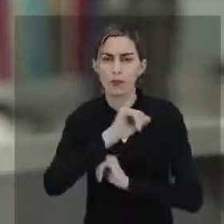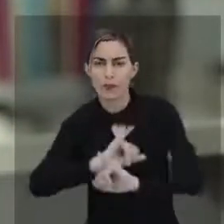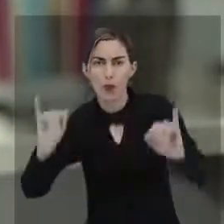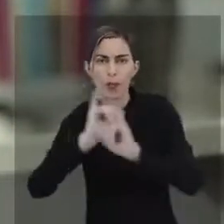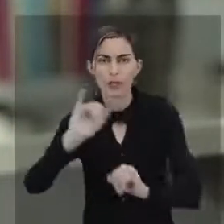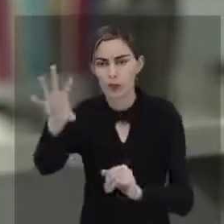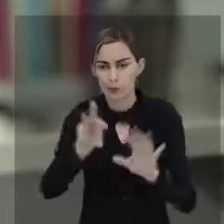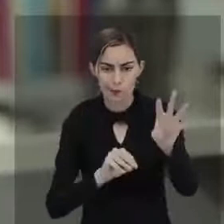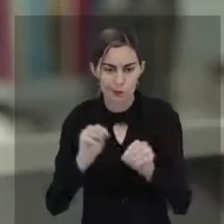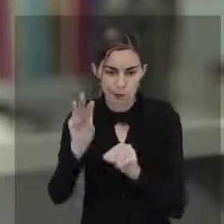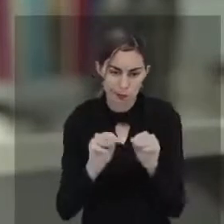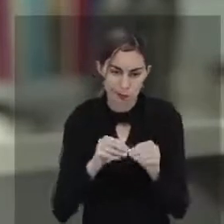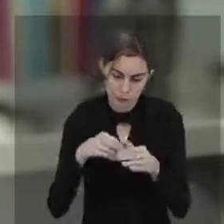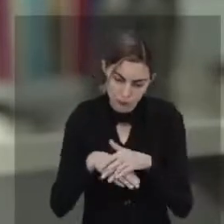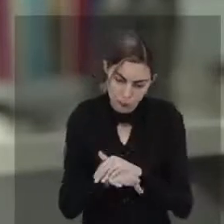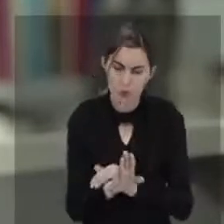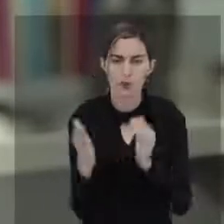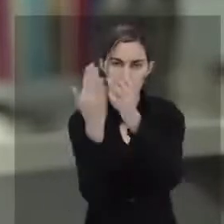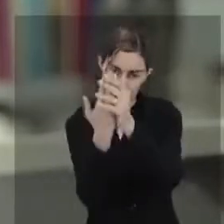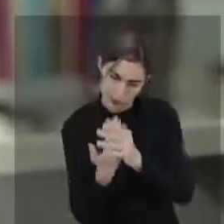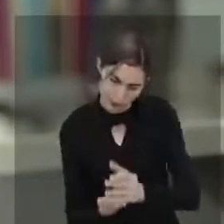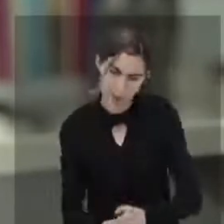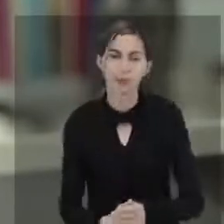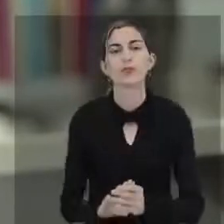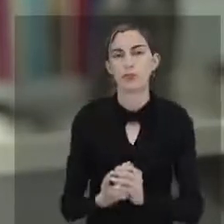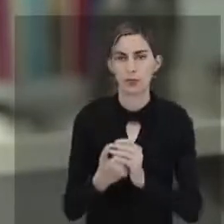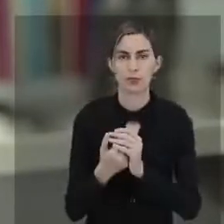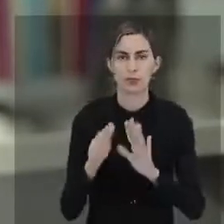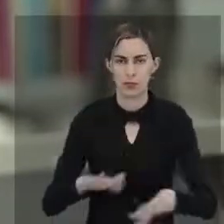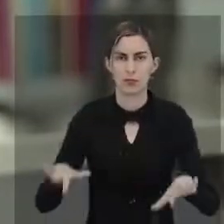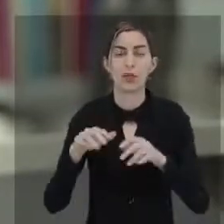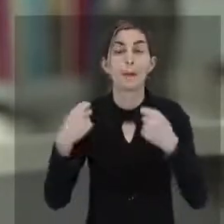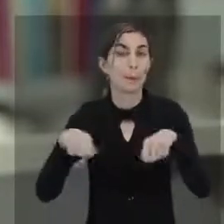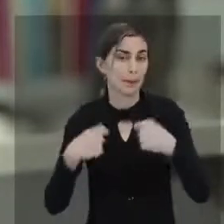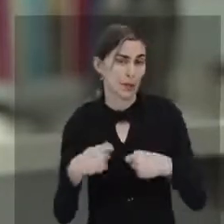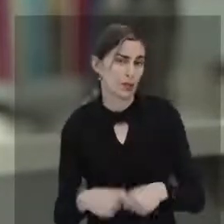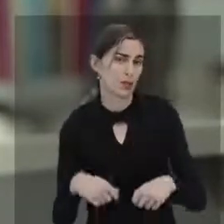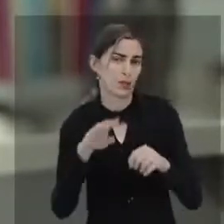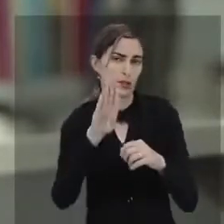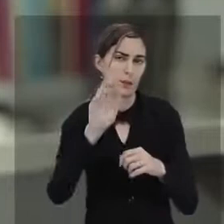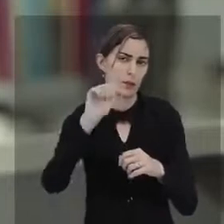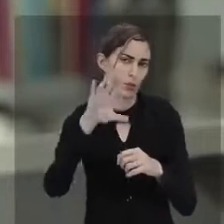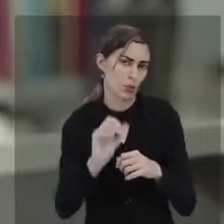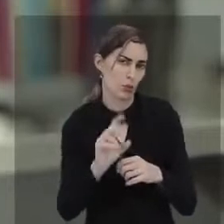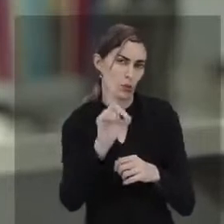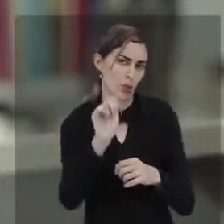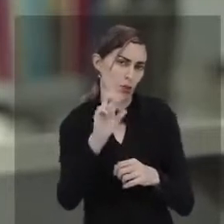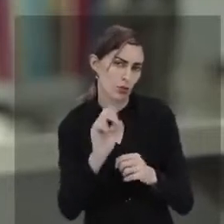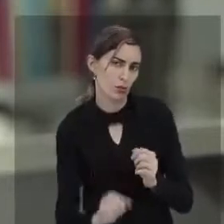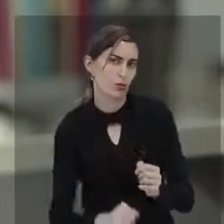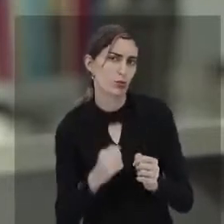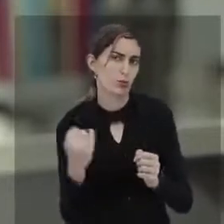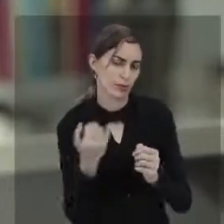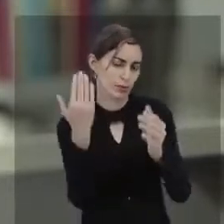informações da sua aplicação no banco de dados. Mas, no geral, quando você precisa de um banco de dados mais robusto para armazenar